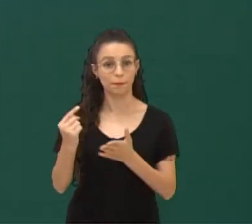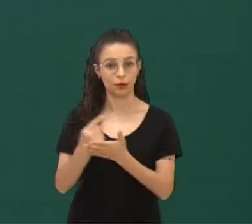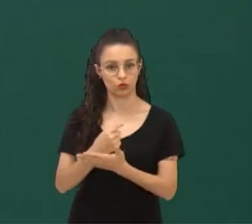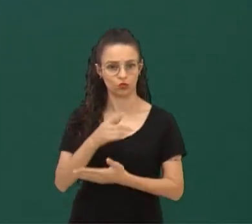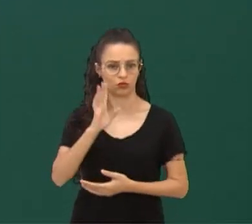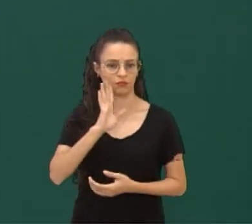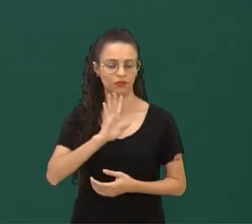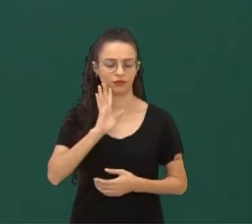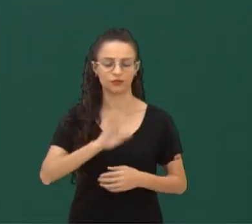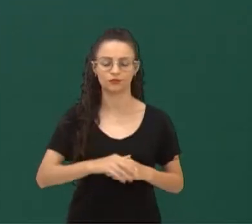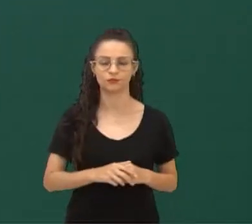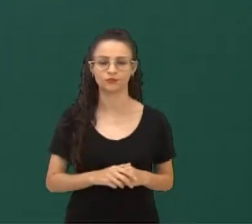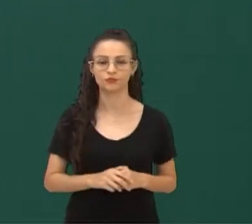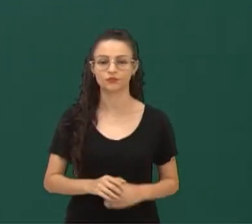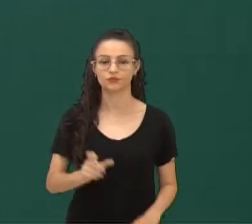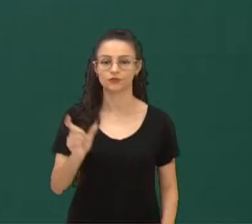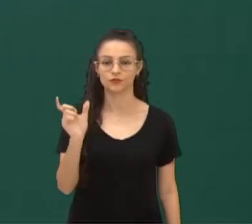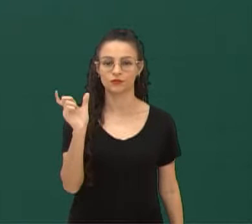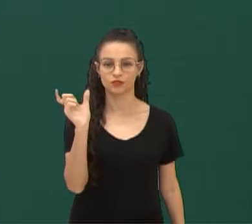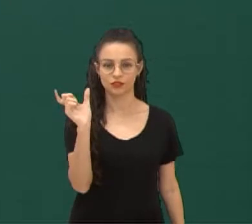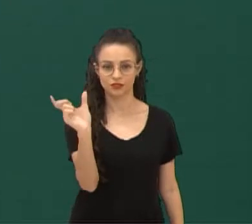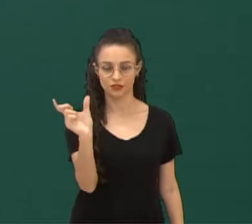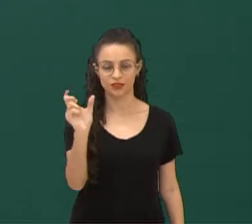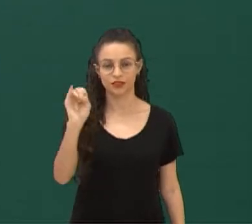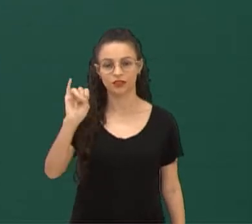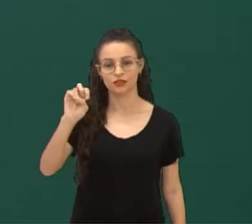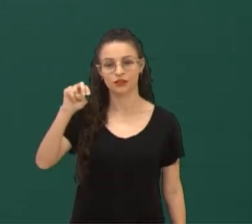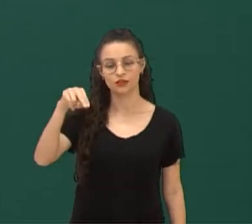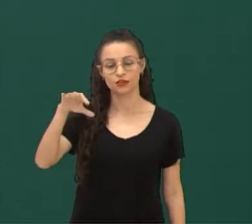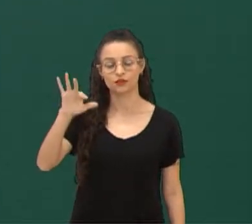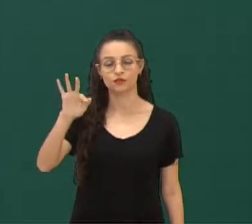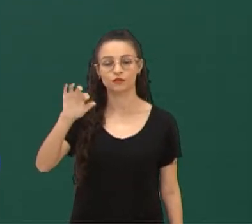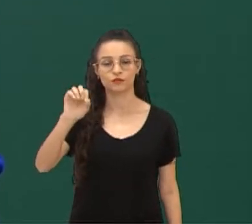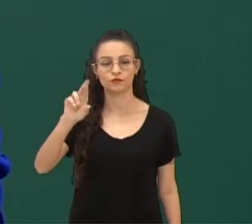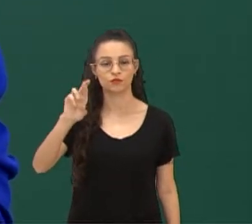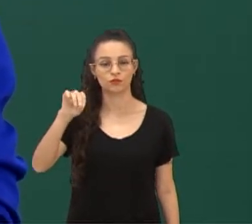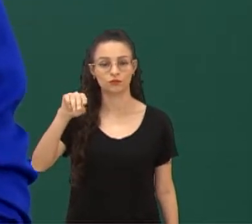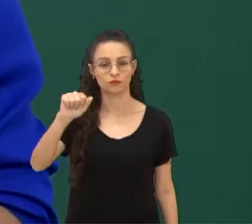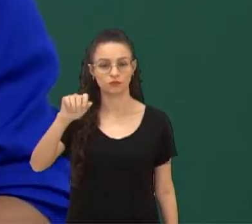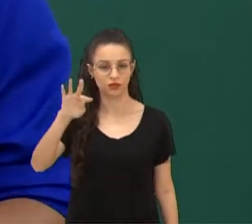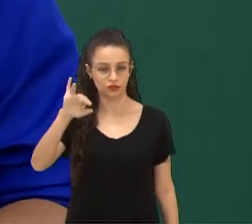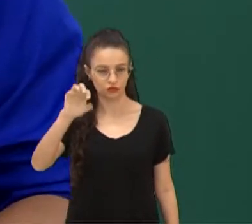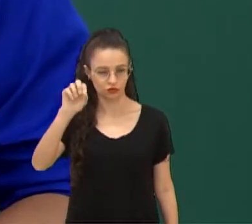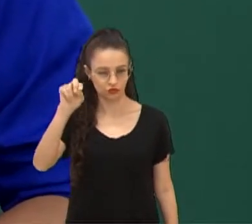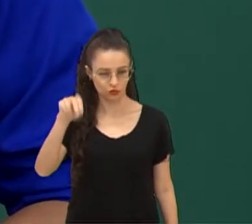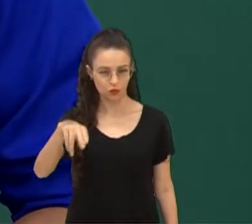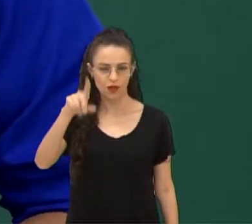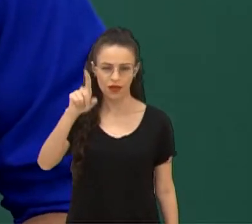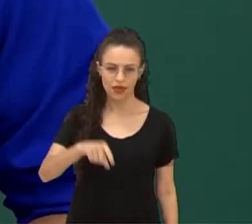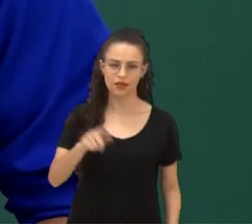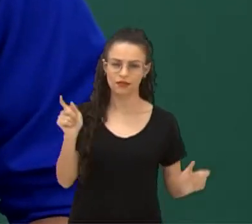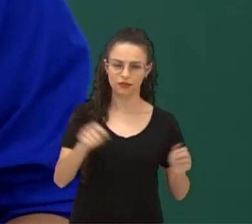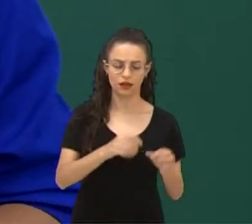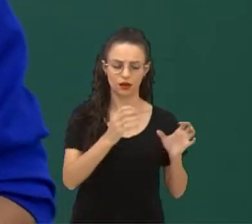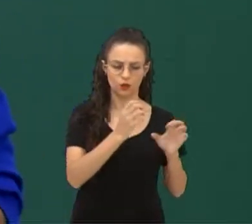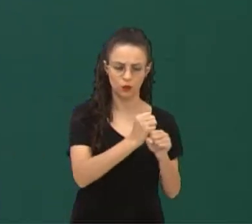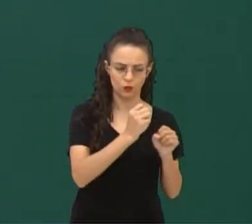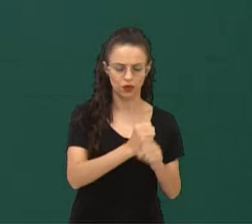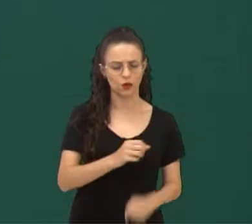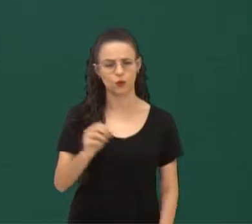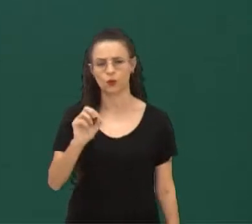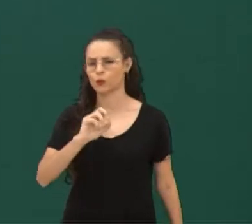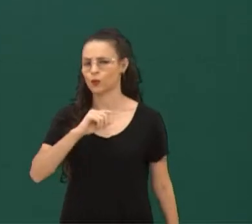e a palavra information ela é contável ou incontável por que que essa pergunta interessante